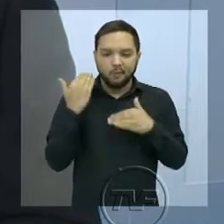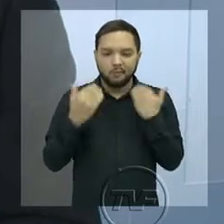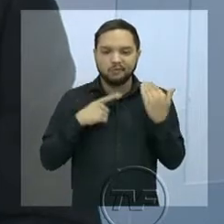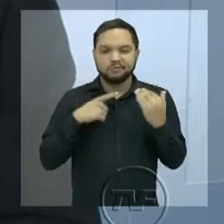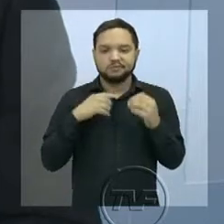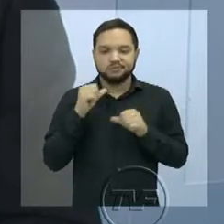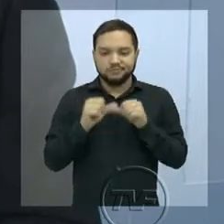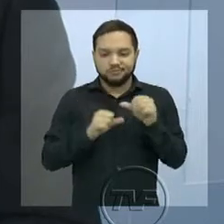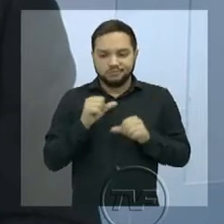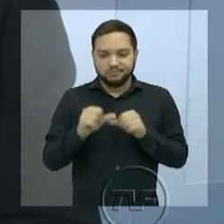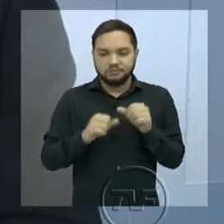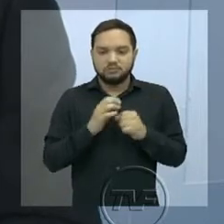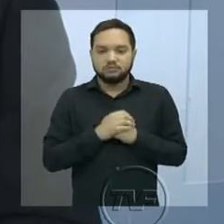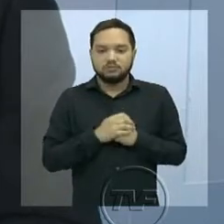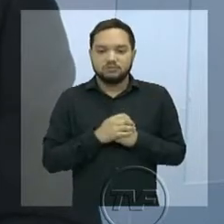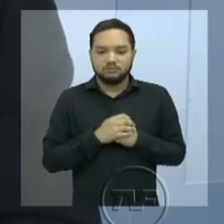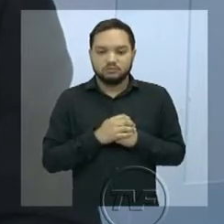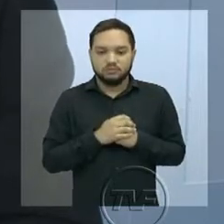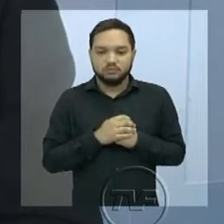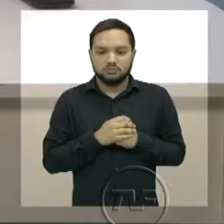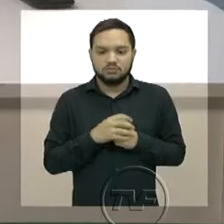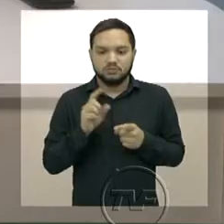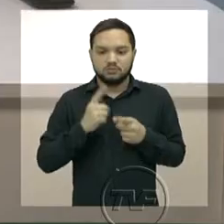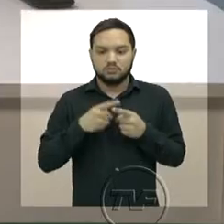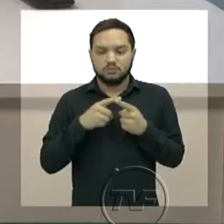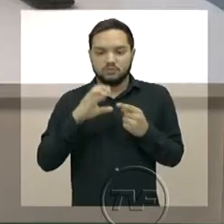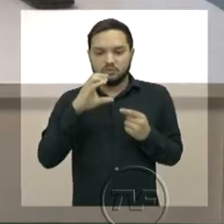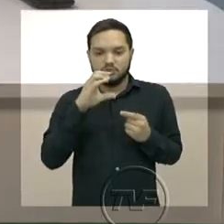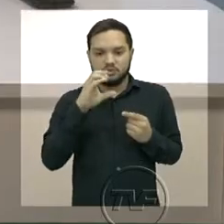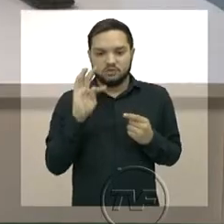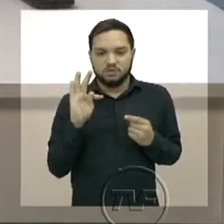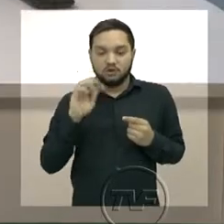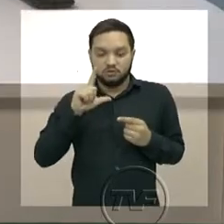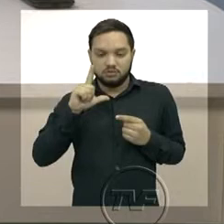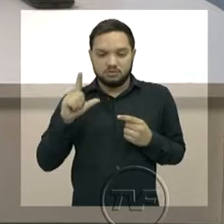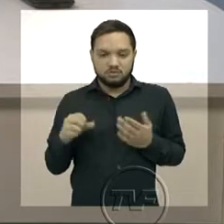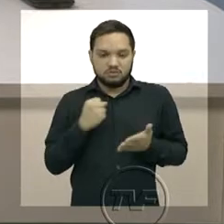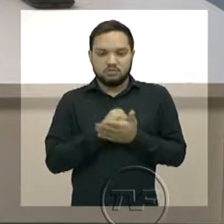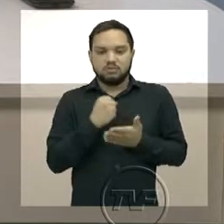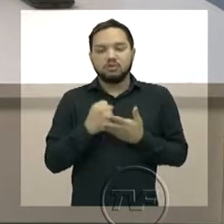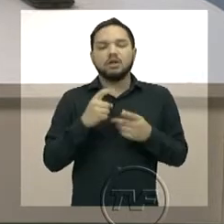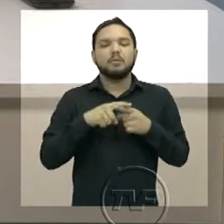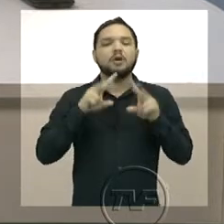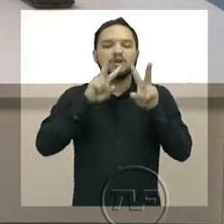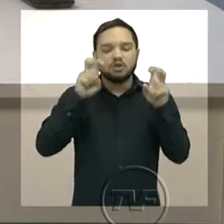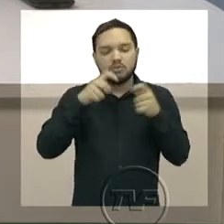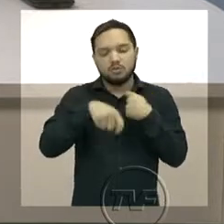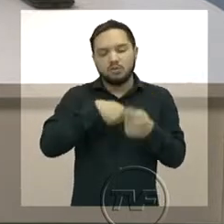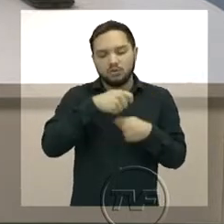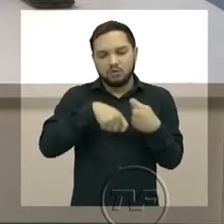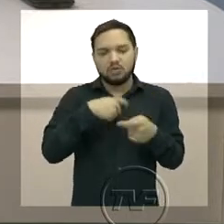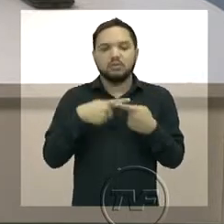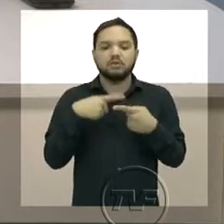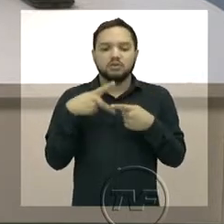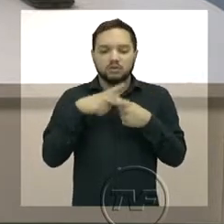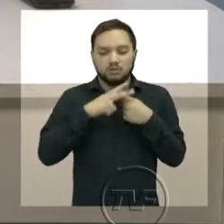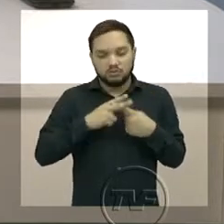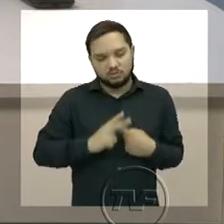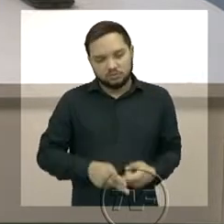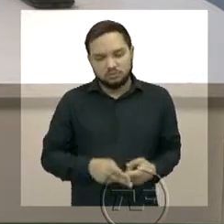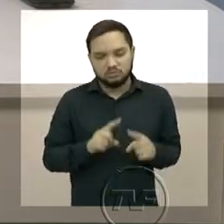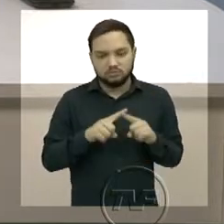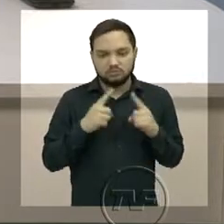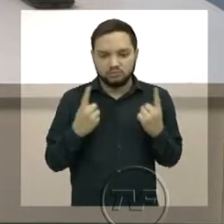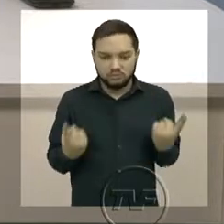A não perspectiva da manutenção da carteira assinada, a né, questão Paulo? da própria economia, há de se fazer realmente ajustes, porém, contudo,